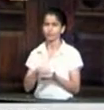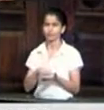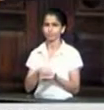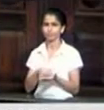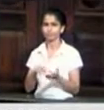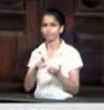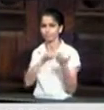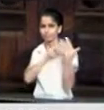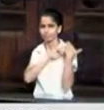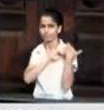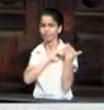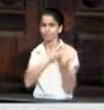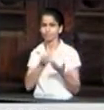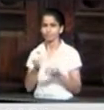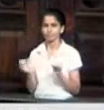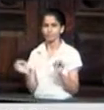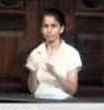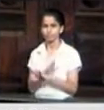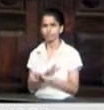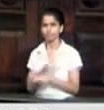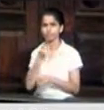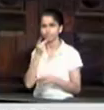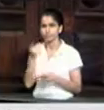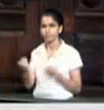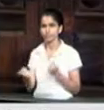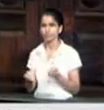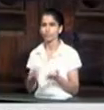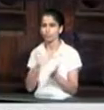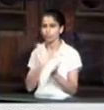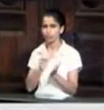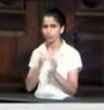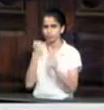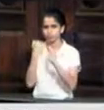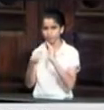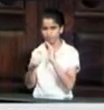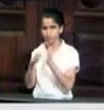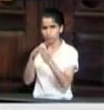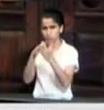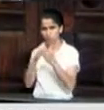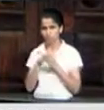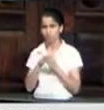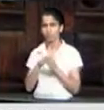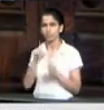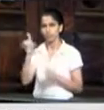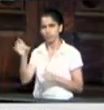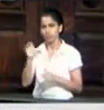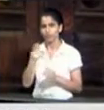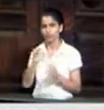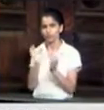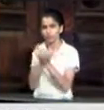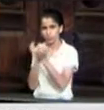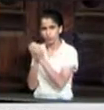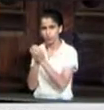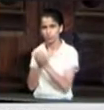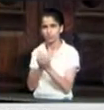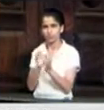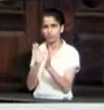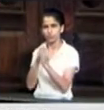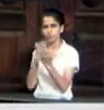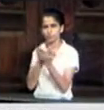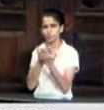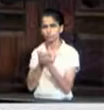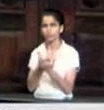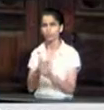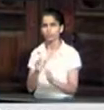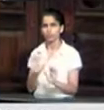eu encerro a minha fala dizendo que nós já encaminhamos um pedido formal à Comissão de Educação, que não fará desta pauta